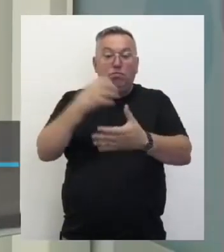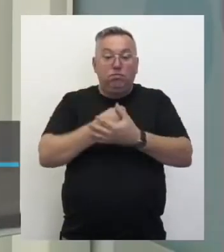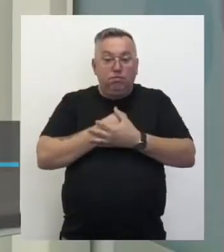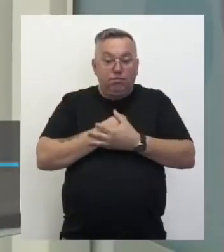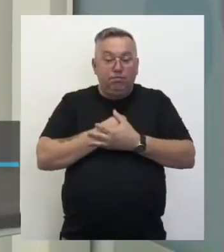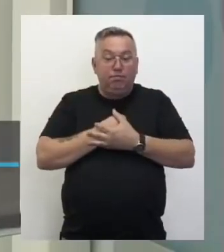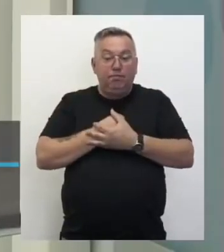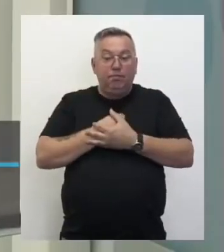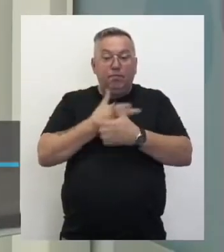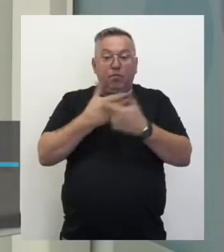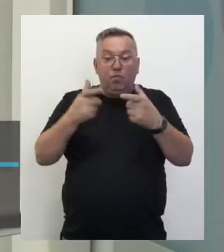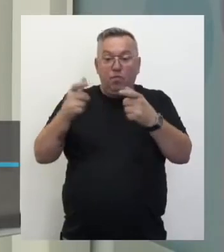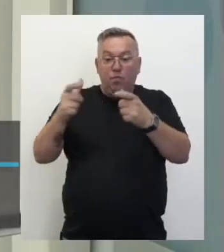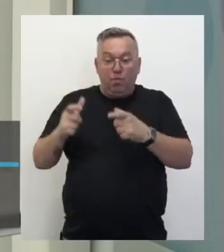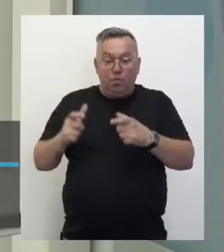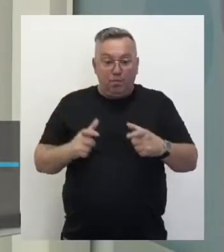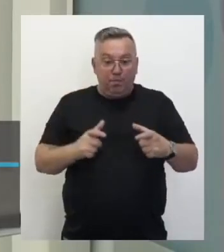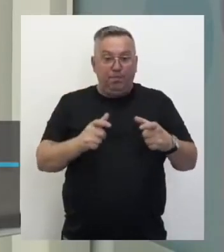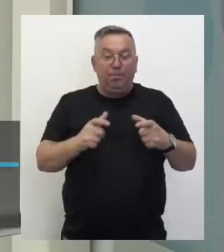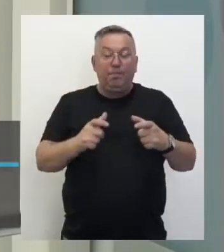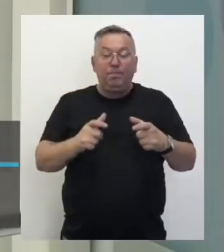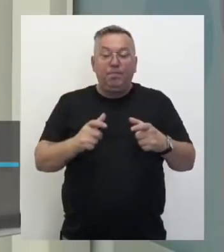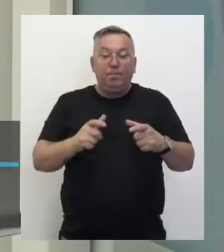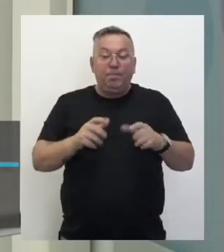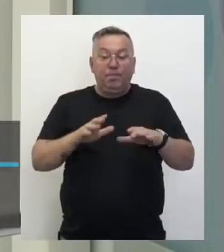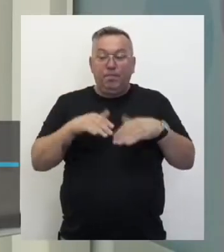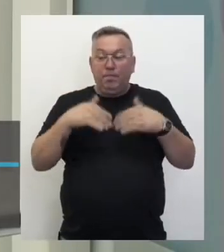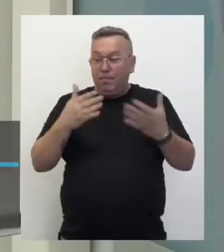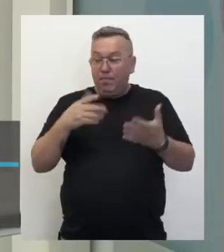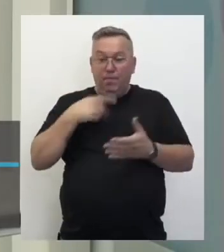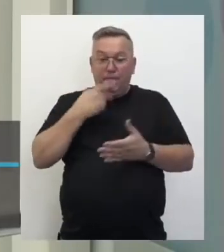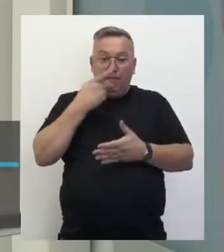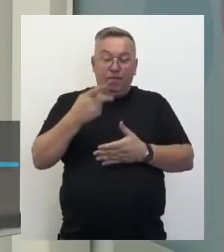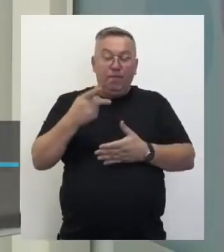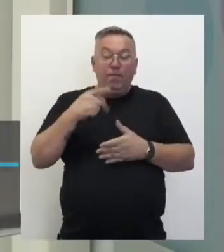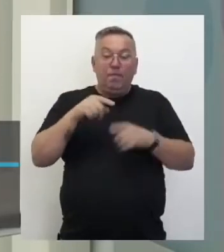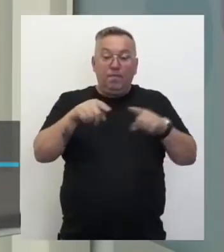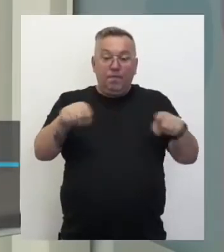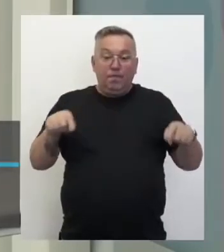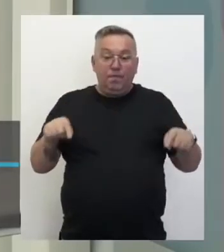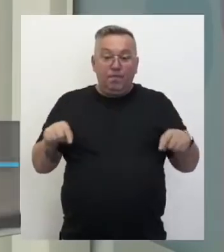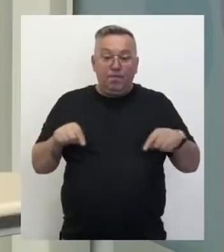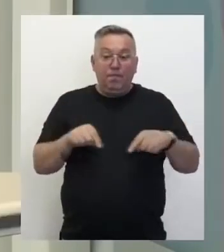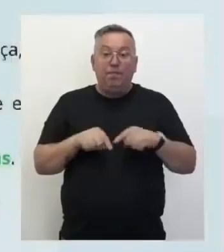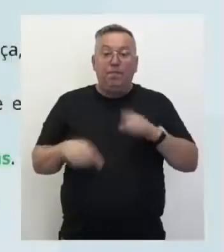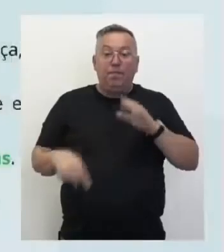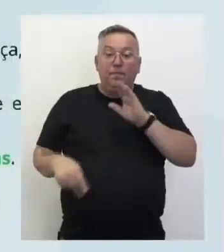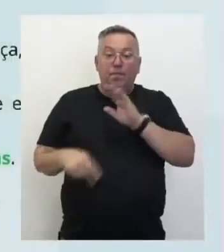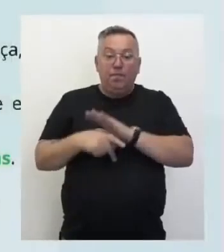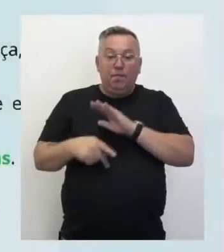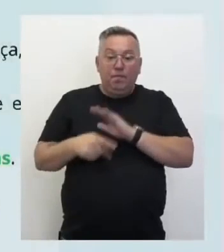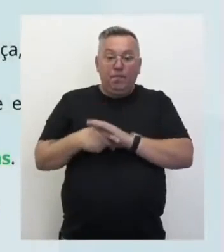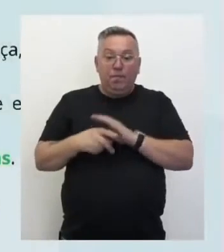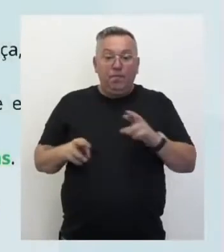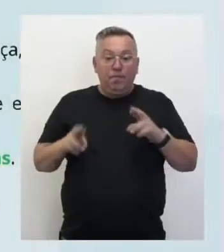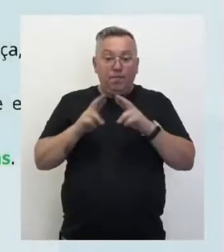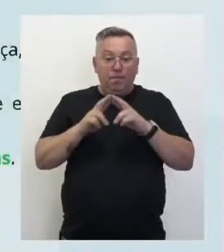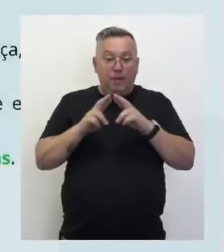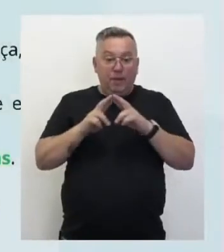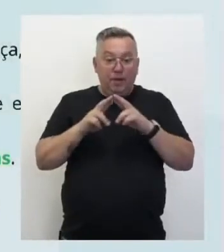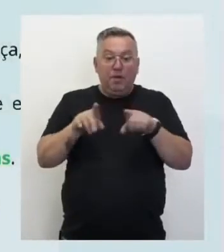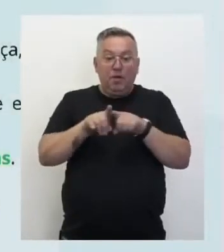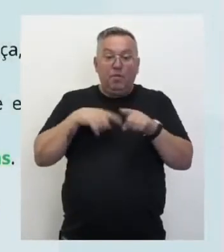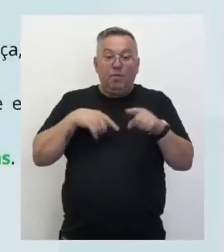apropriação de um determinado espaço, né? Então, quando a gente fala de território, ele é composto por redes, ele